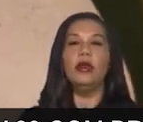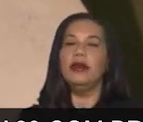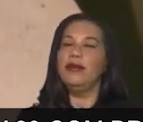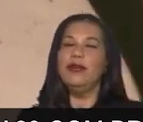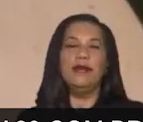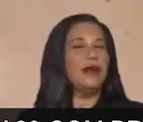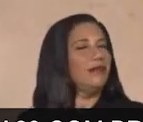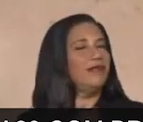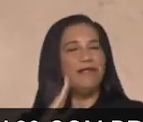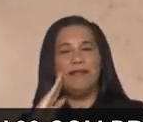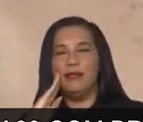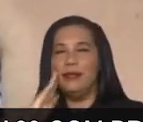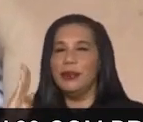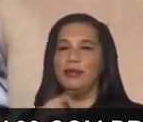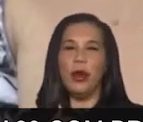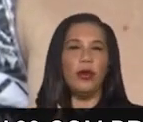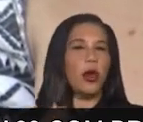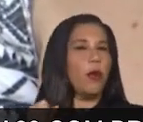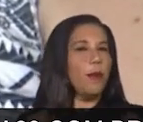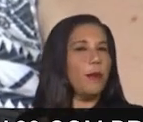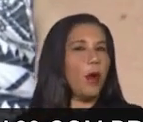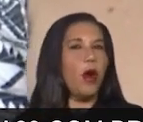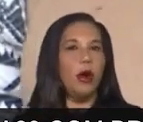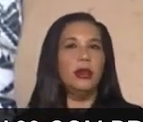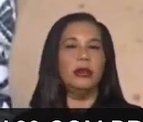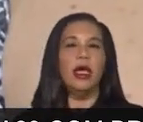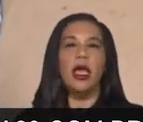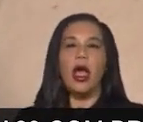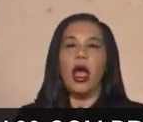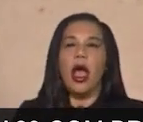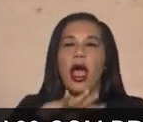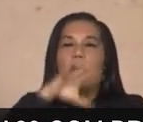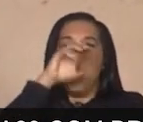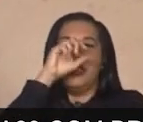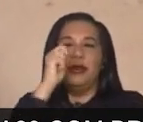máximo que eu posso, sabe? Respirar é maravilhoso.